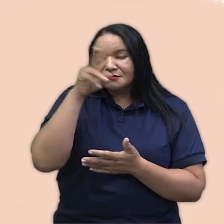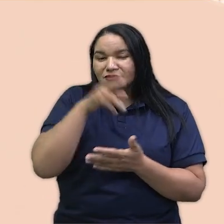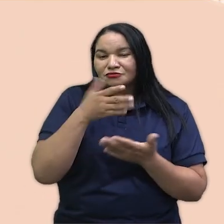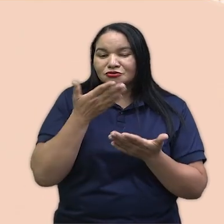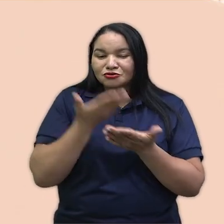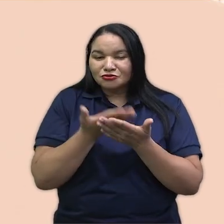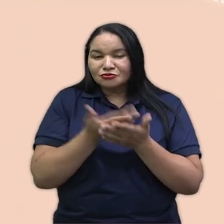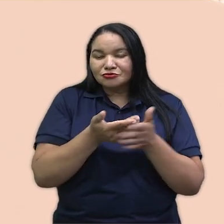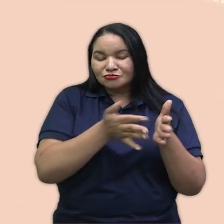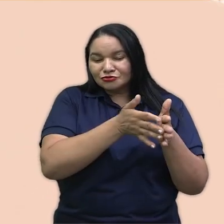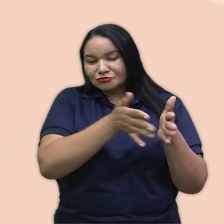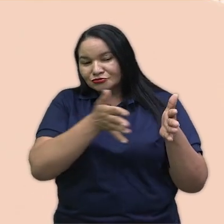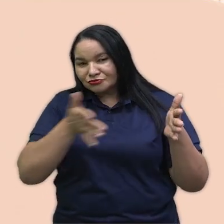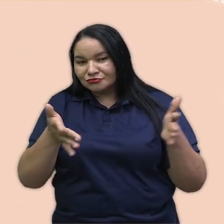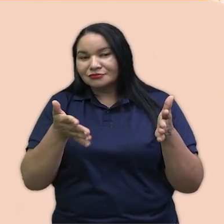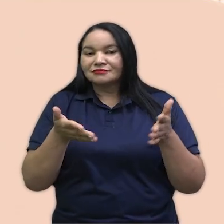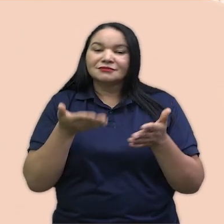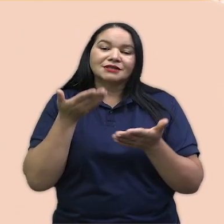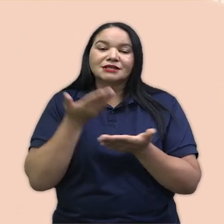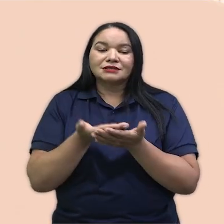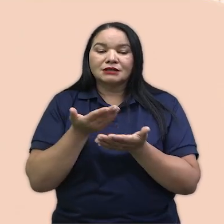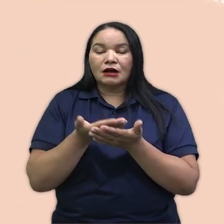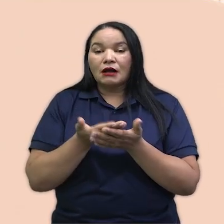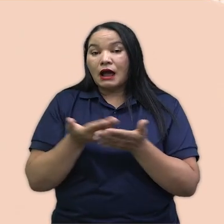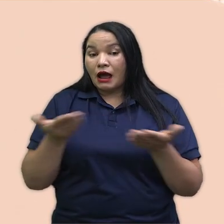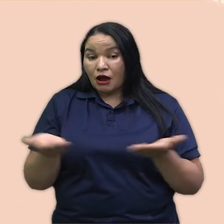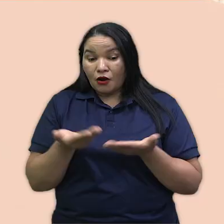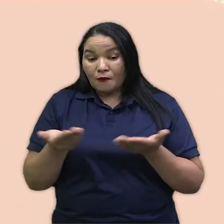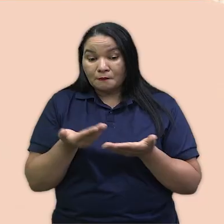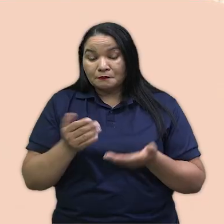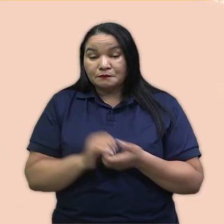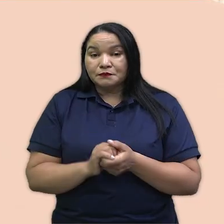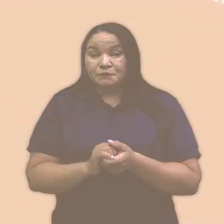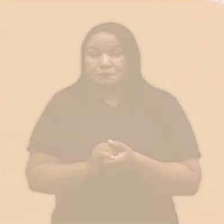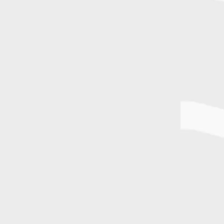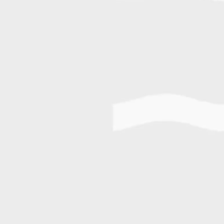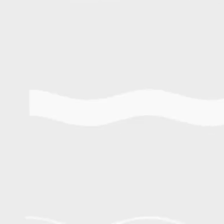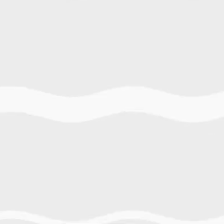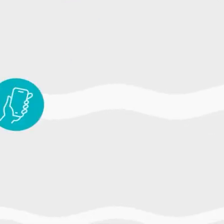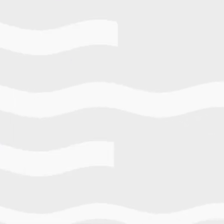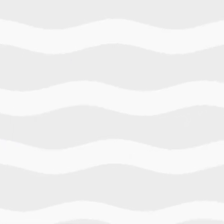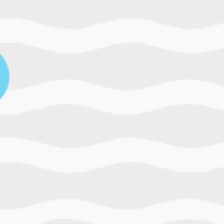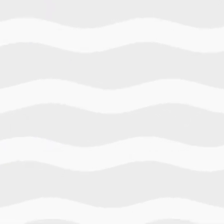estudamos aí, relembramos o que nós estudamos durante a nossa unidade 1.